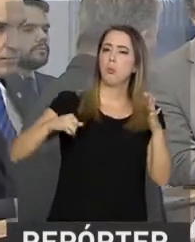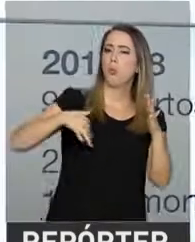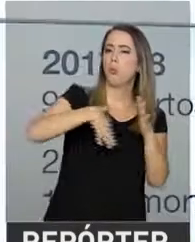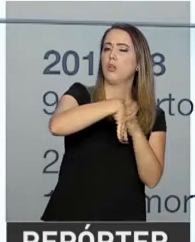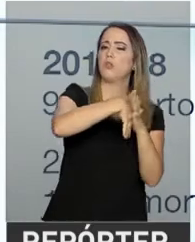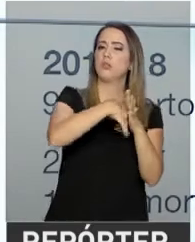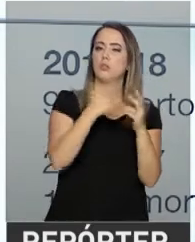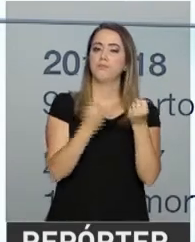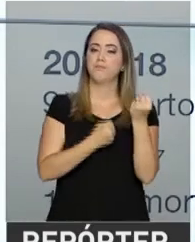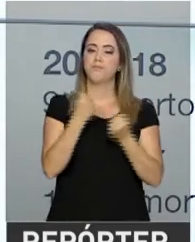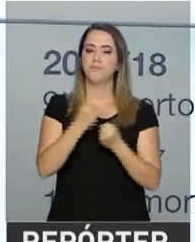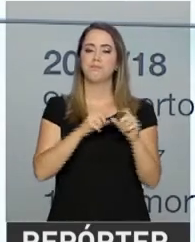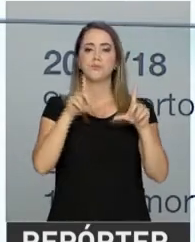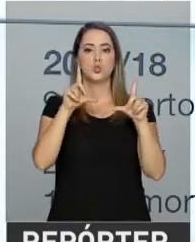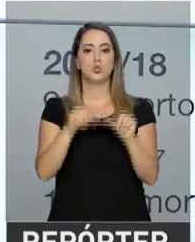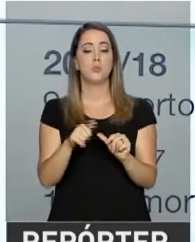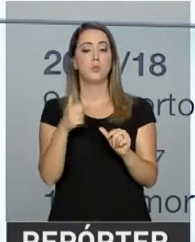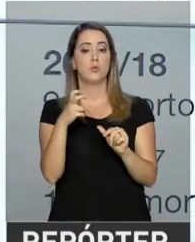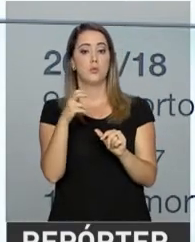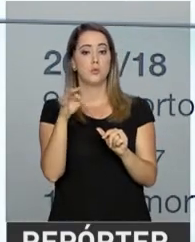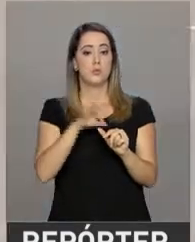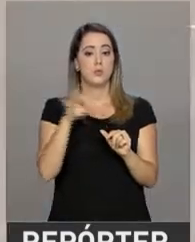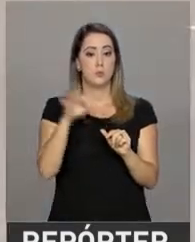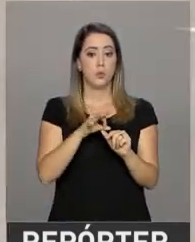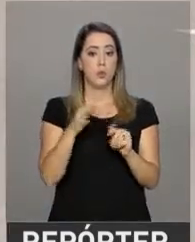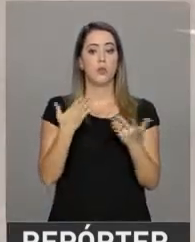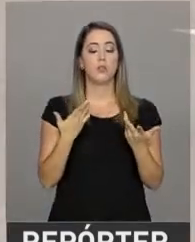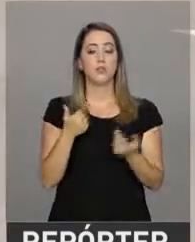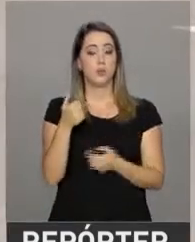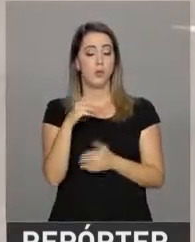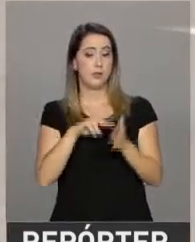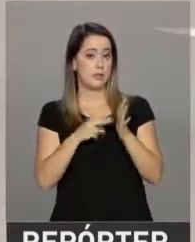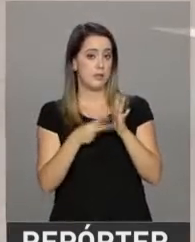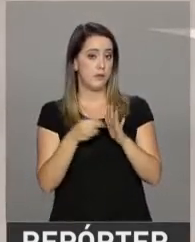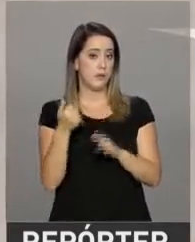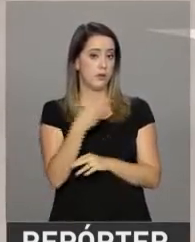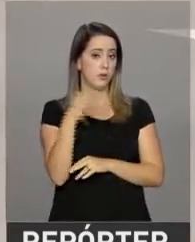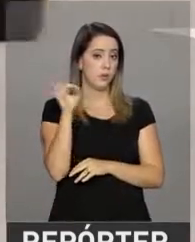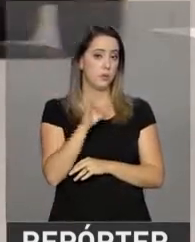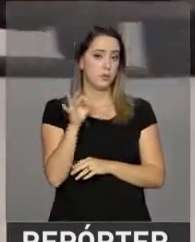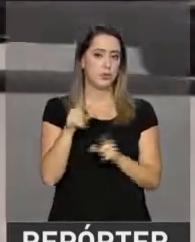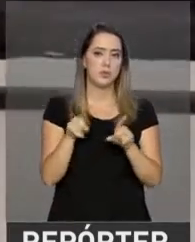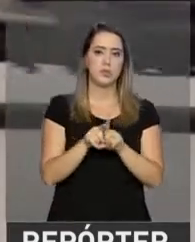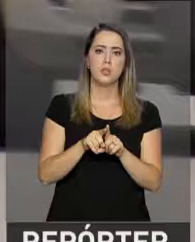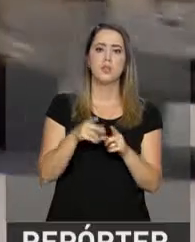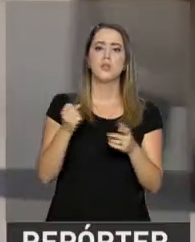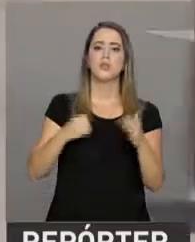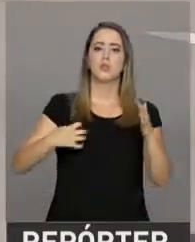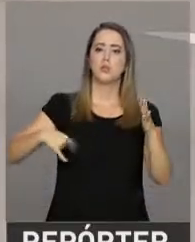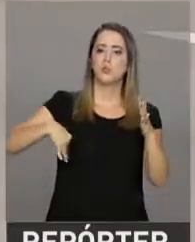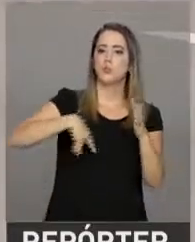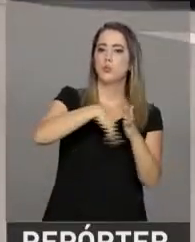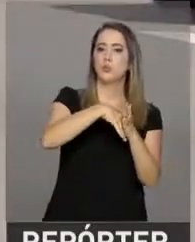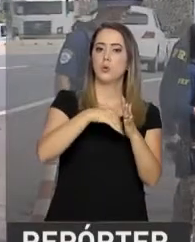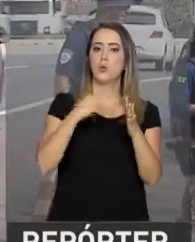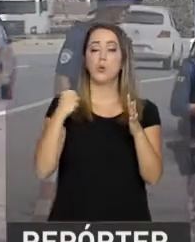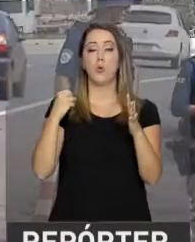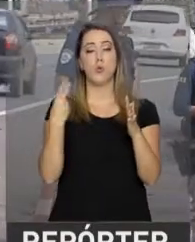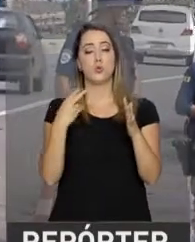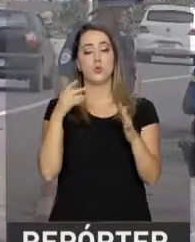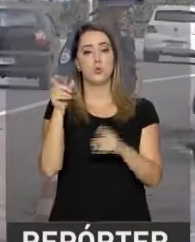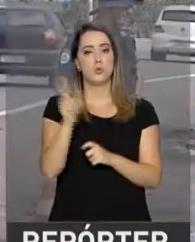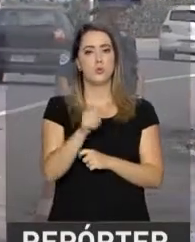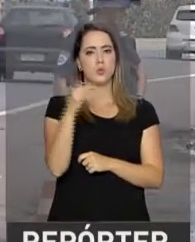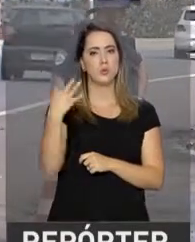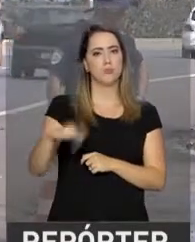uma redução de 14% houve queda também na quantidade de acidentes e de feridos a